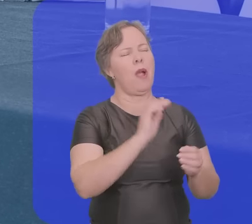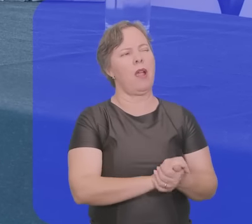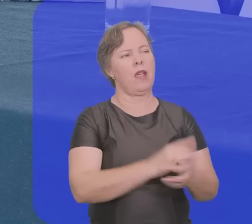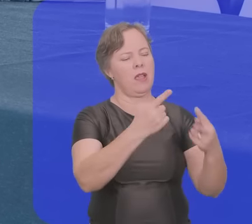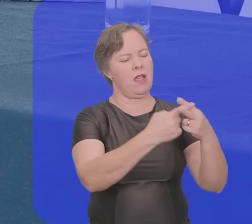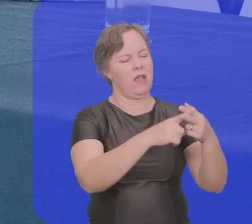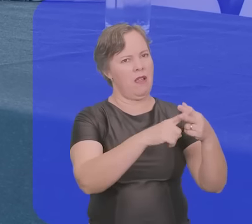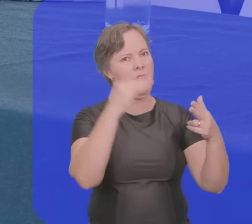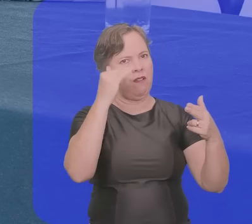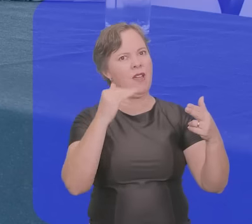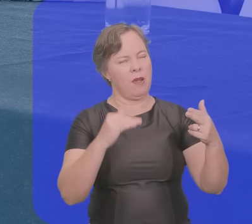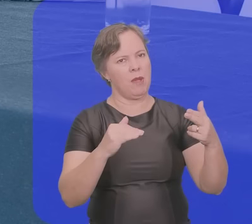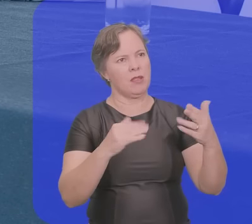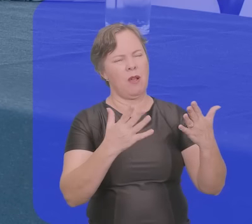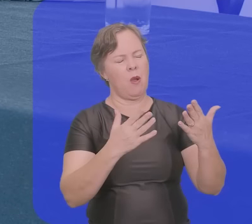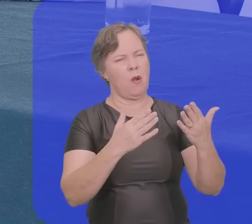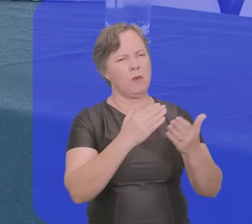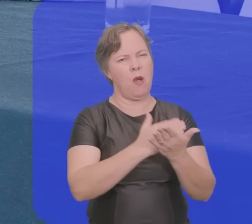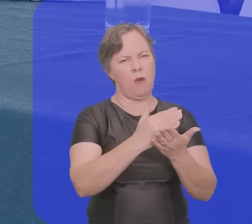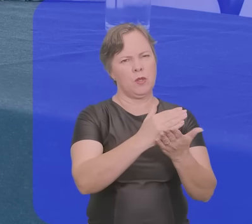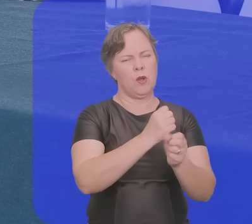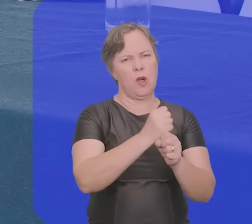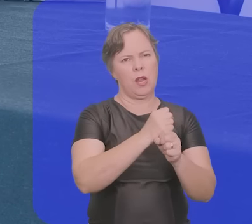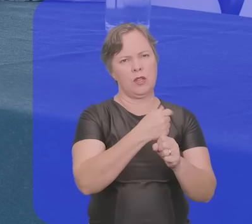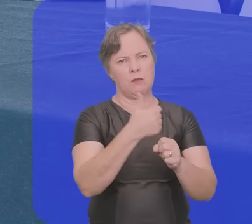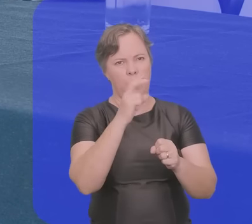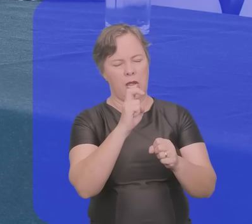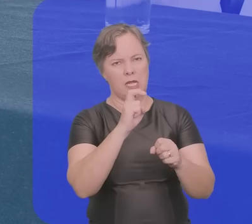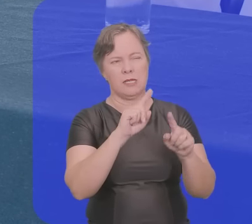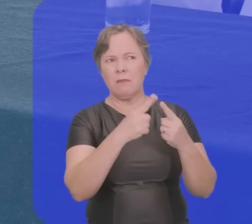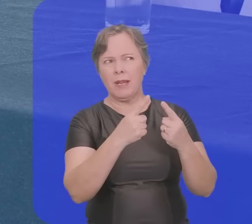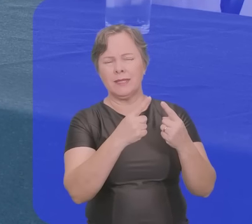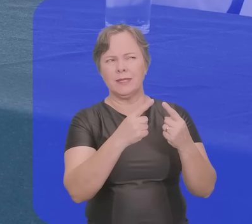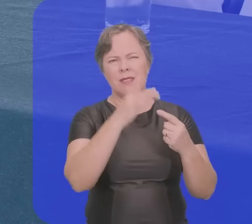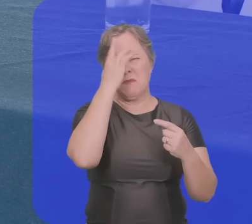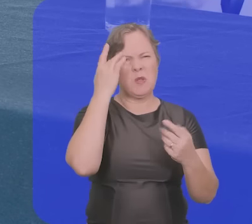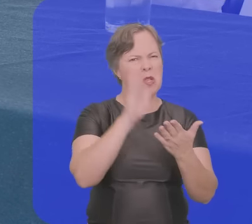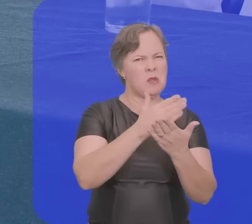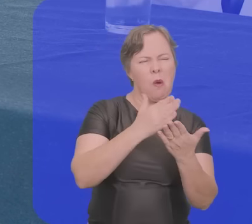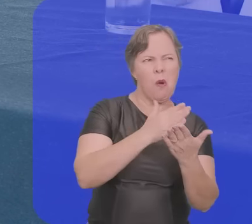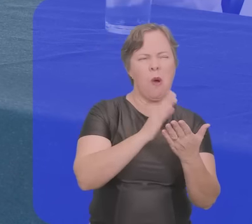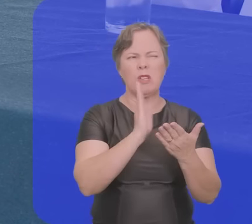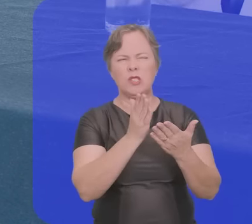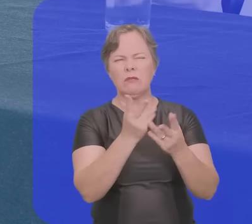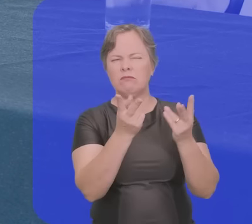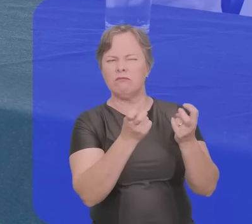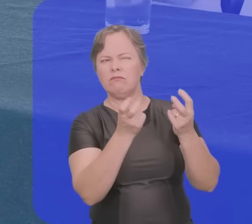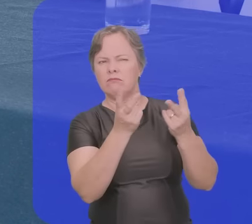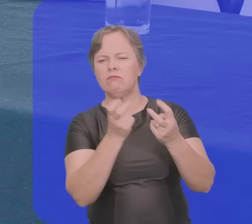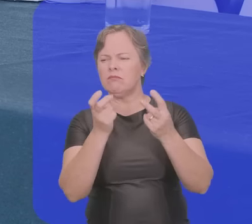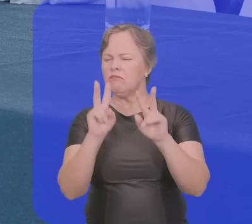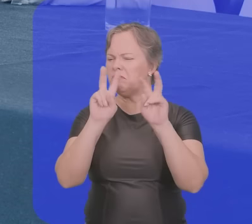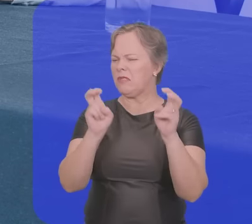o Power BI está aí desde 2015 e talvez para algumas pessoas já escutam esse termo, análise